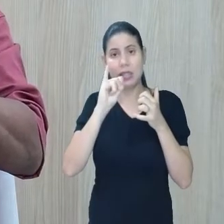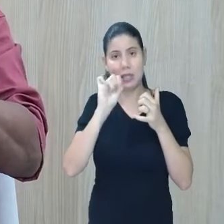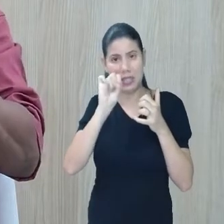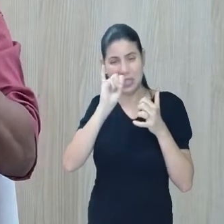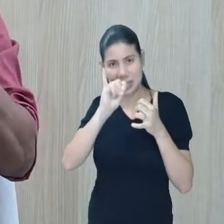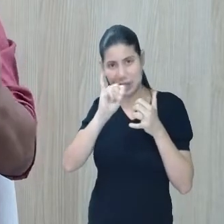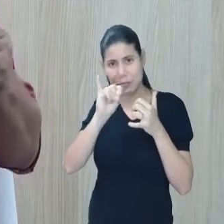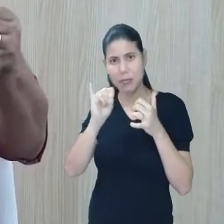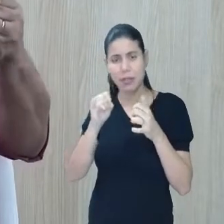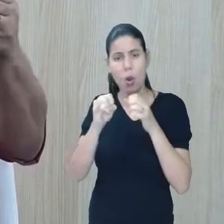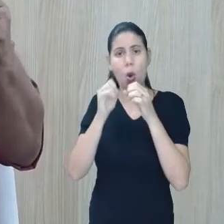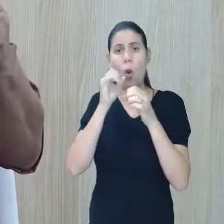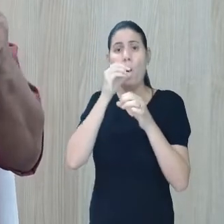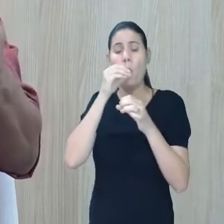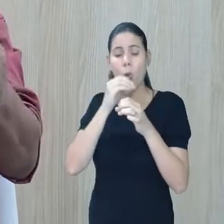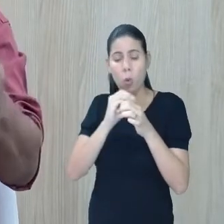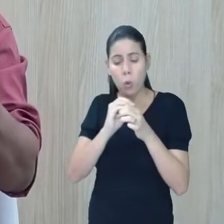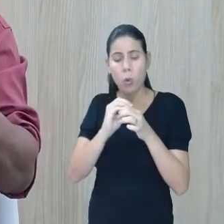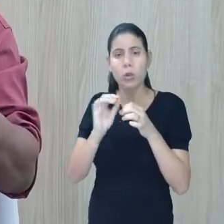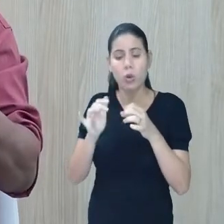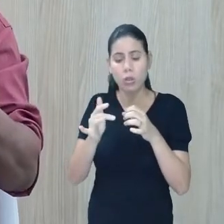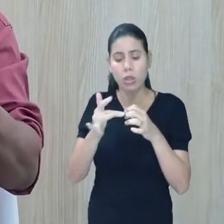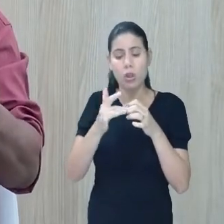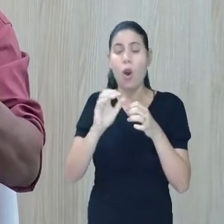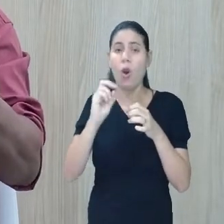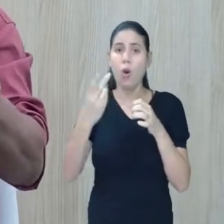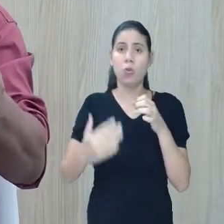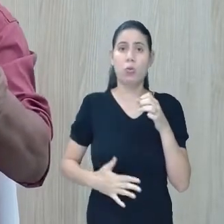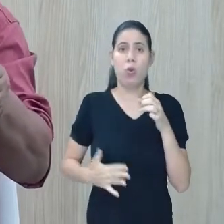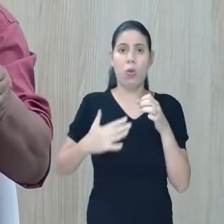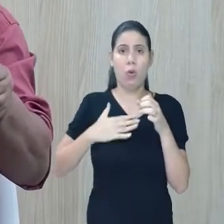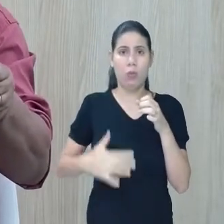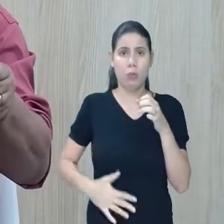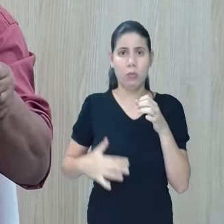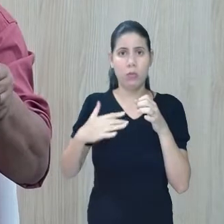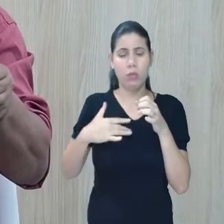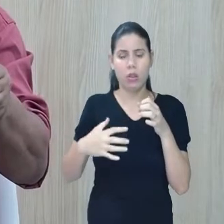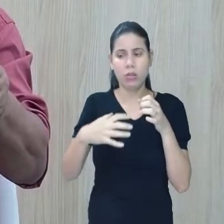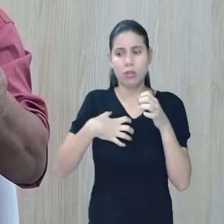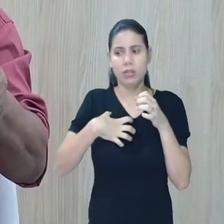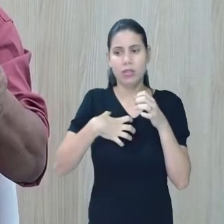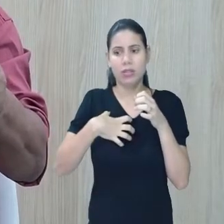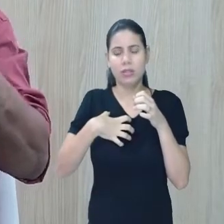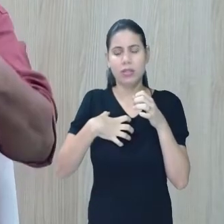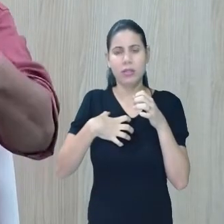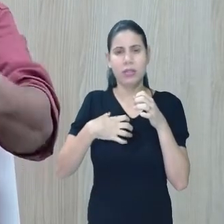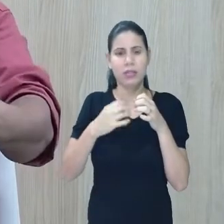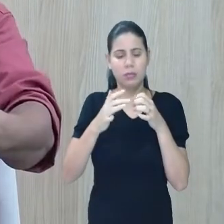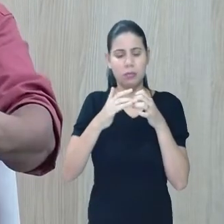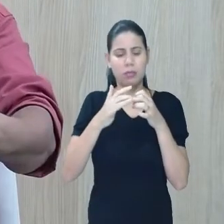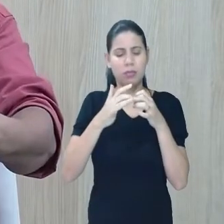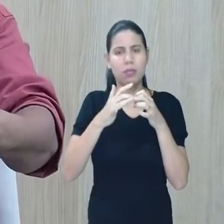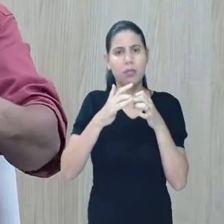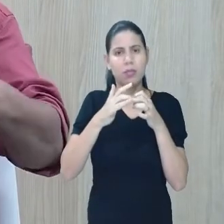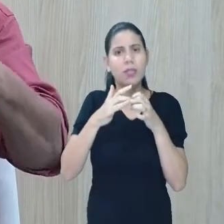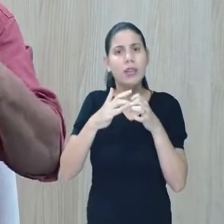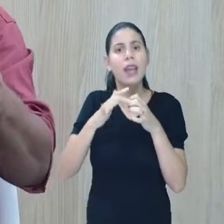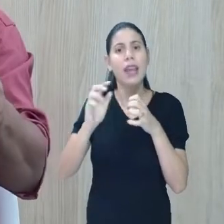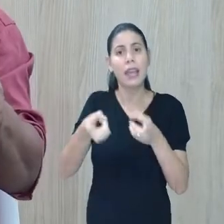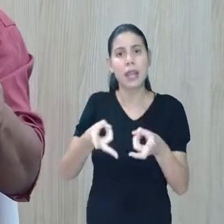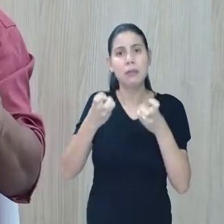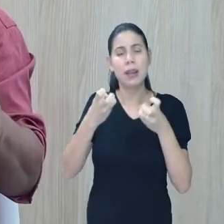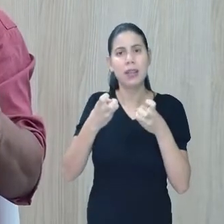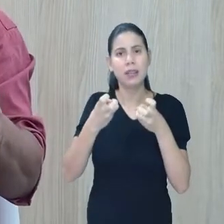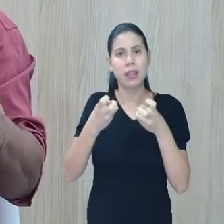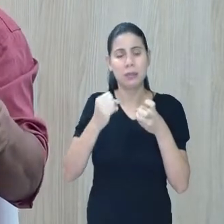E aí eles ficam ouvindo, botam a mão no instrumento ou no meu corpo, e eles percebem a frequência, a vibração do som. Depois eles vão repetir. Quando eles conseguem